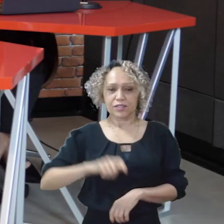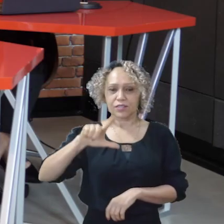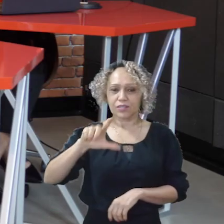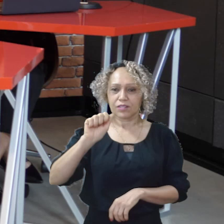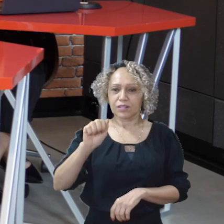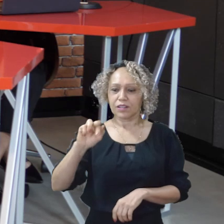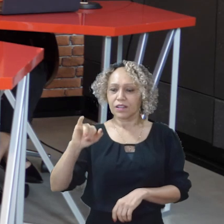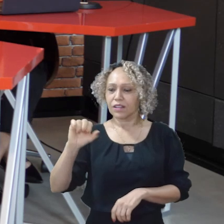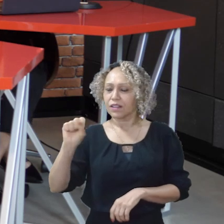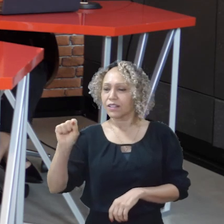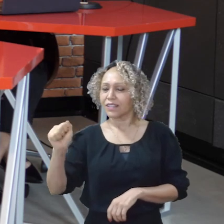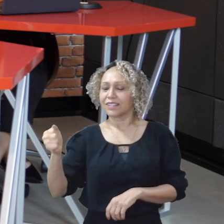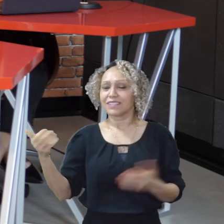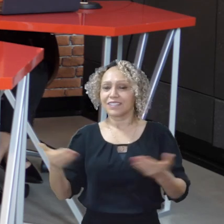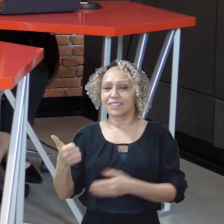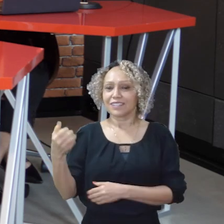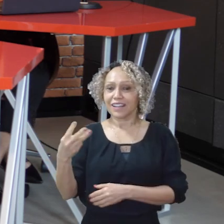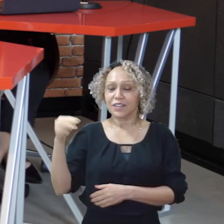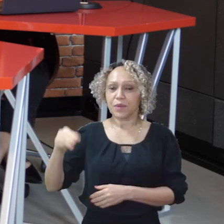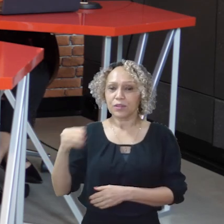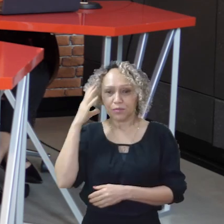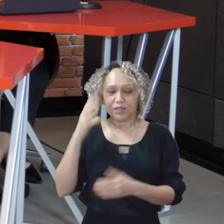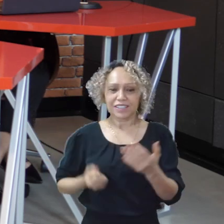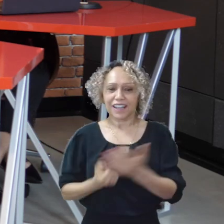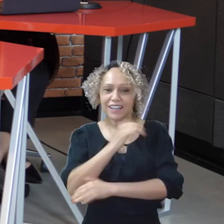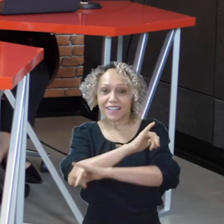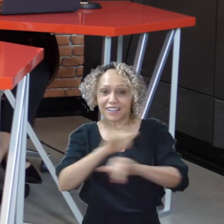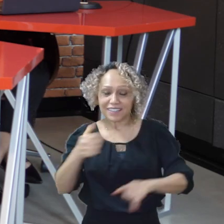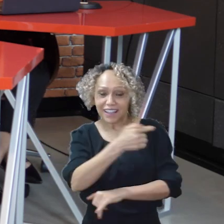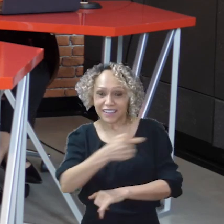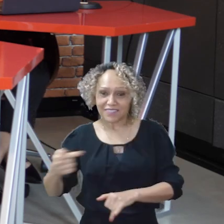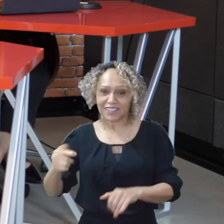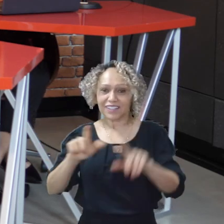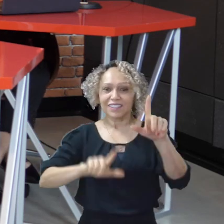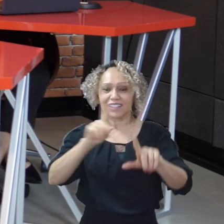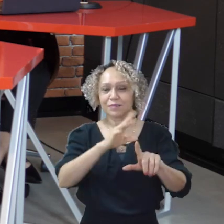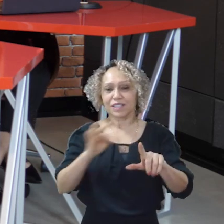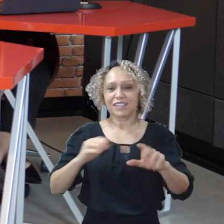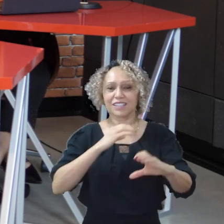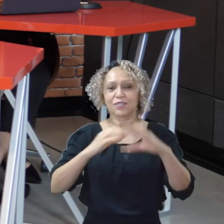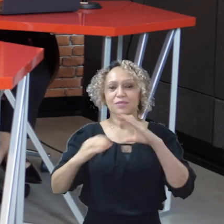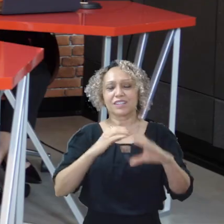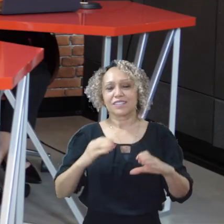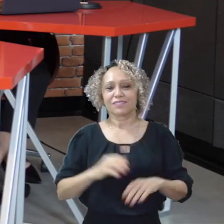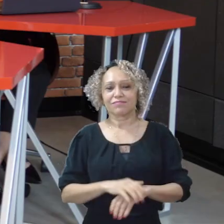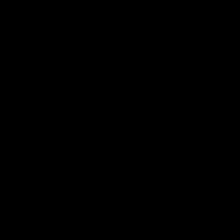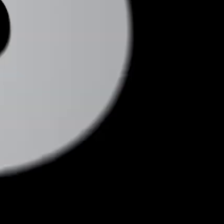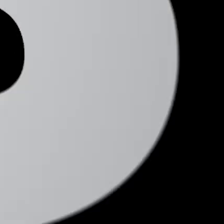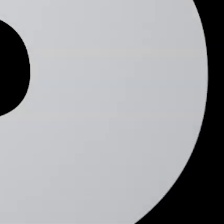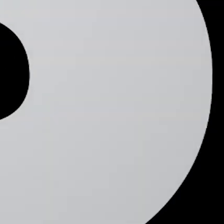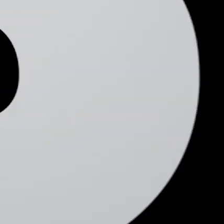mais. Eu sou Larissa Sarmento e esse é o 13 Minutos, o podcast de notícias semanal da Rede PT de Comunicação.